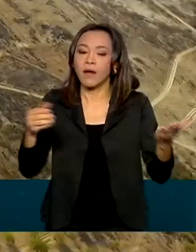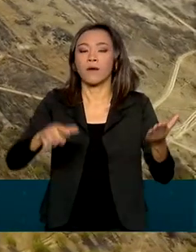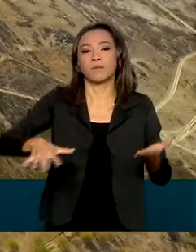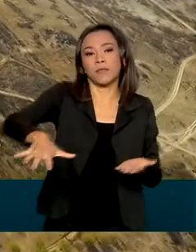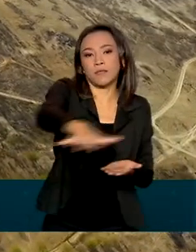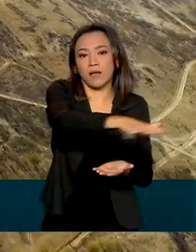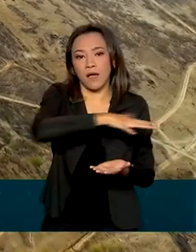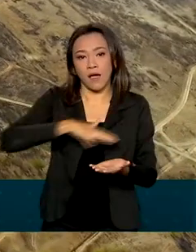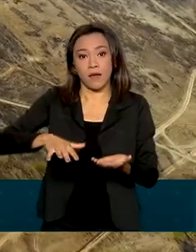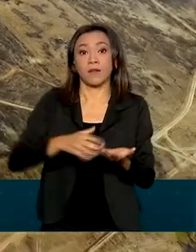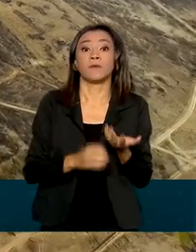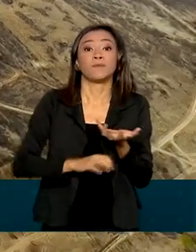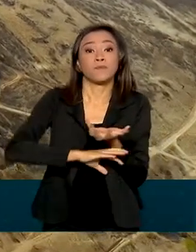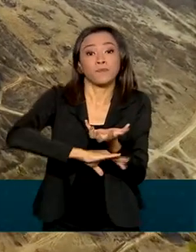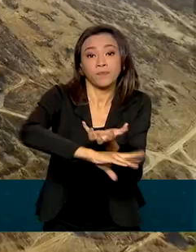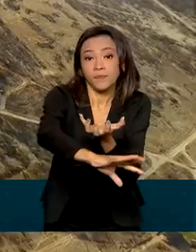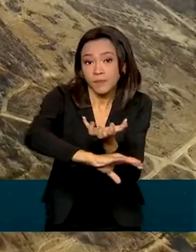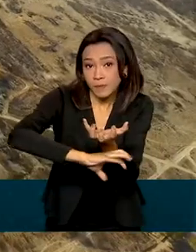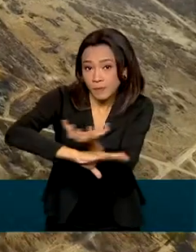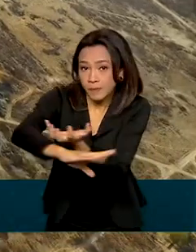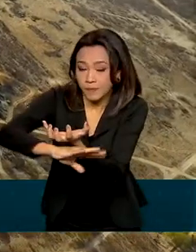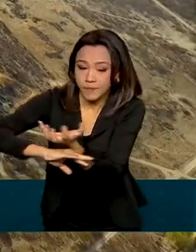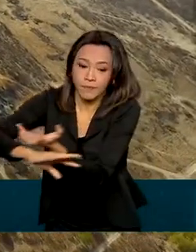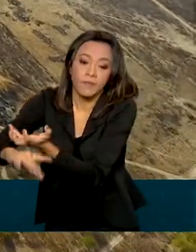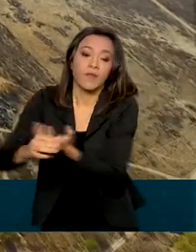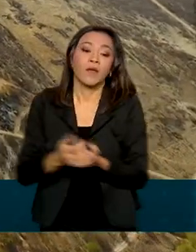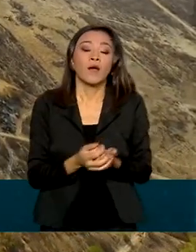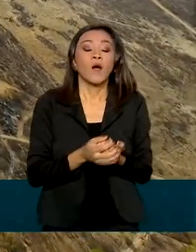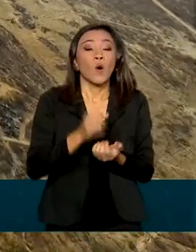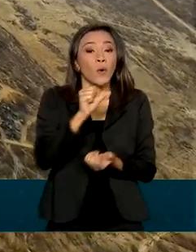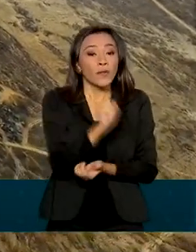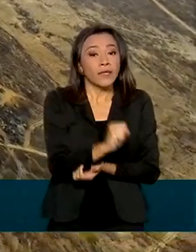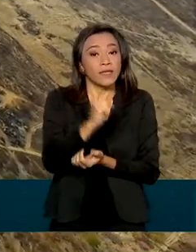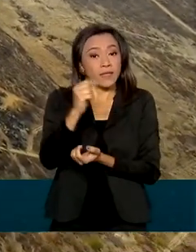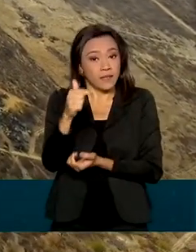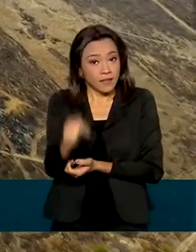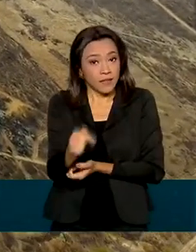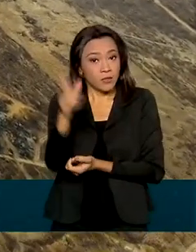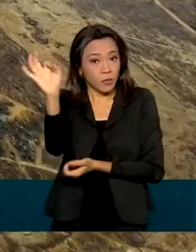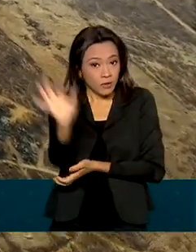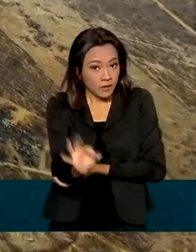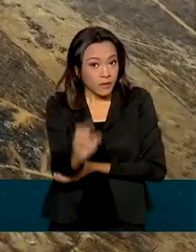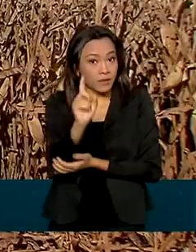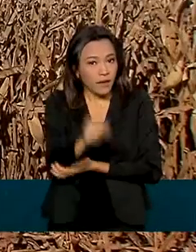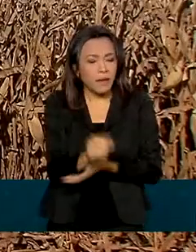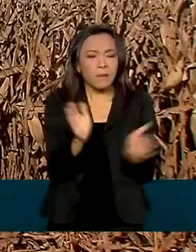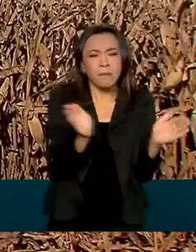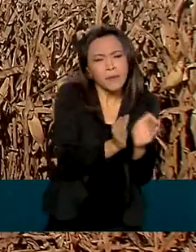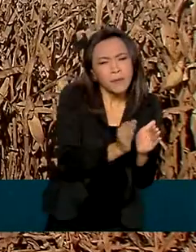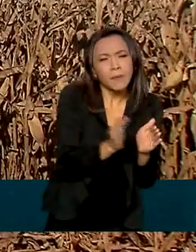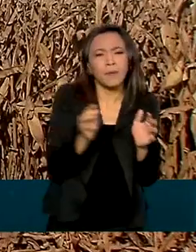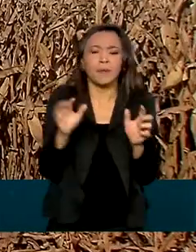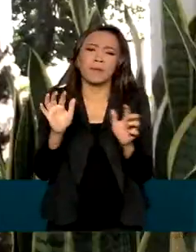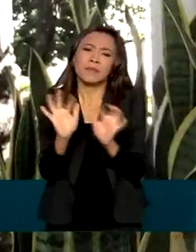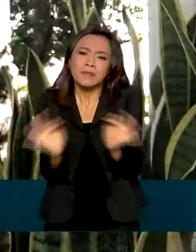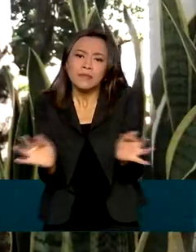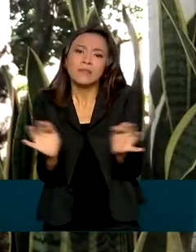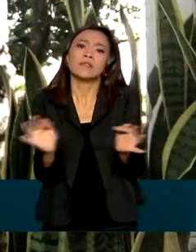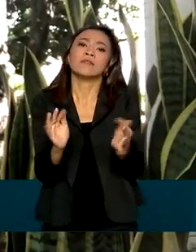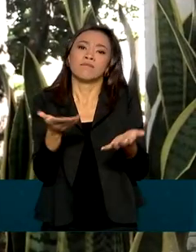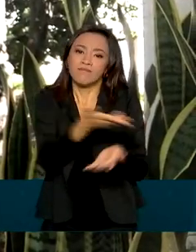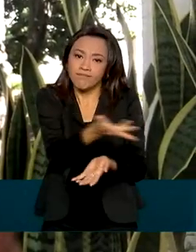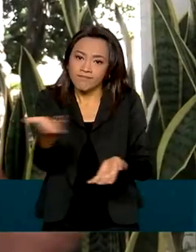pantaneira. Desse total, 87% são para as atividades de mini, pequeno e médio portes.